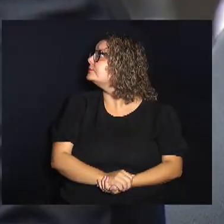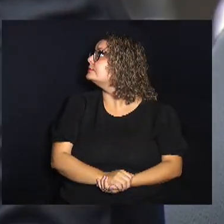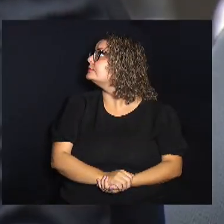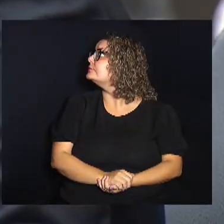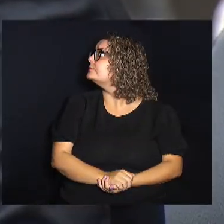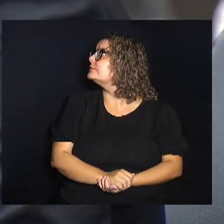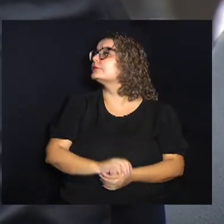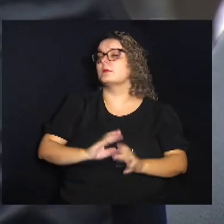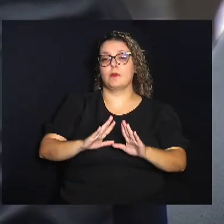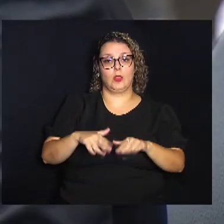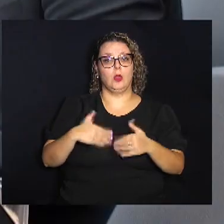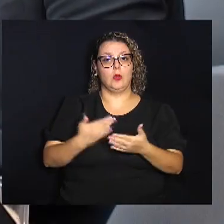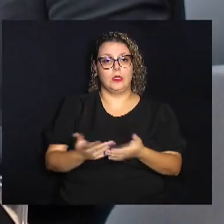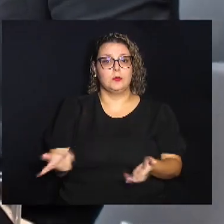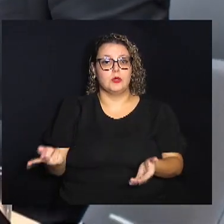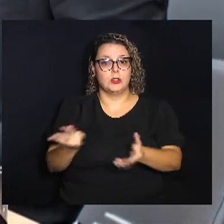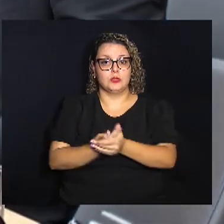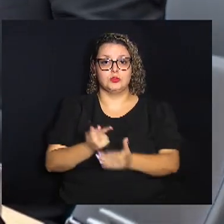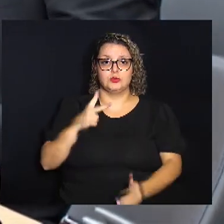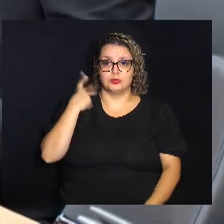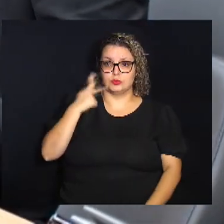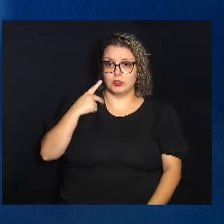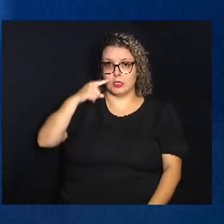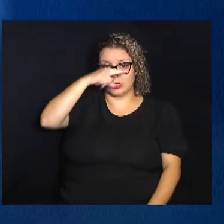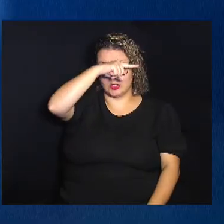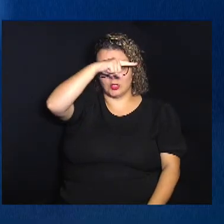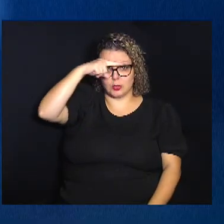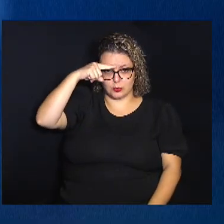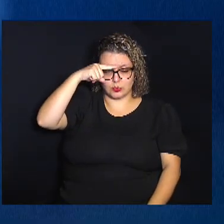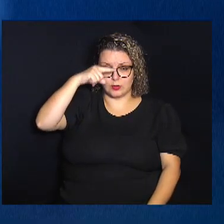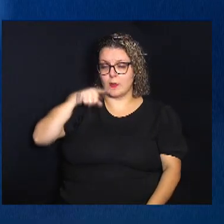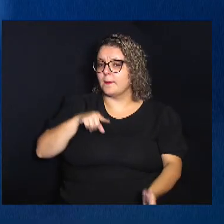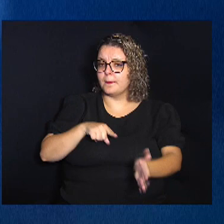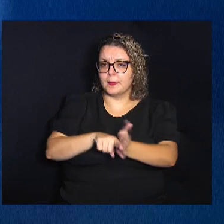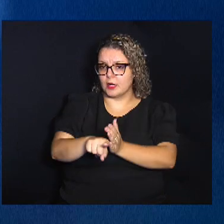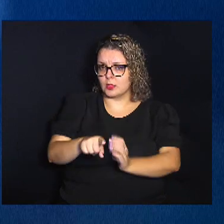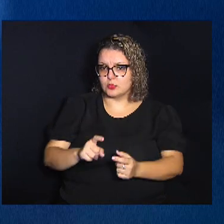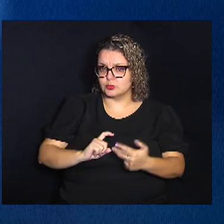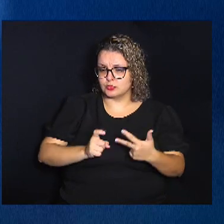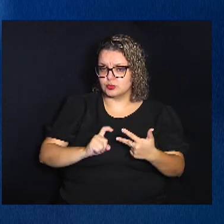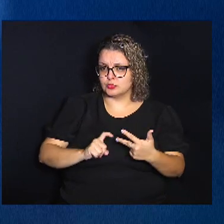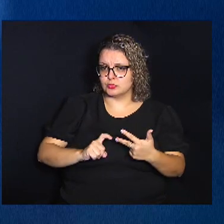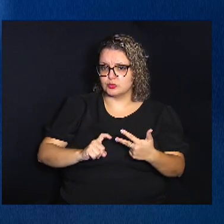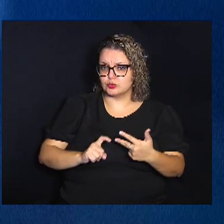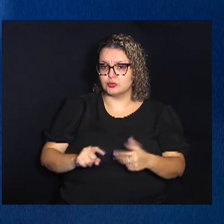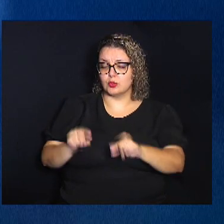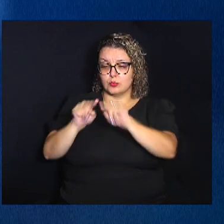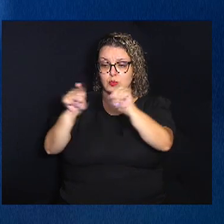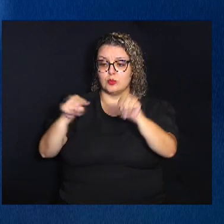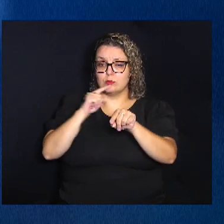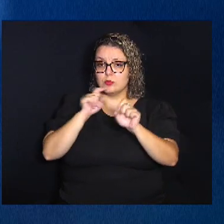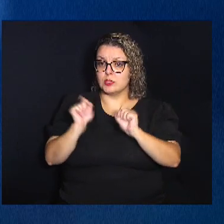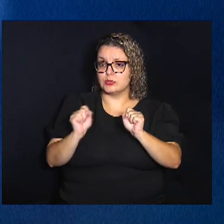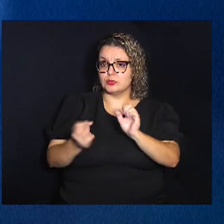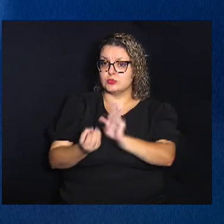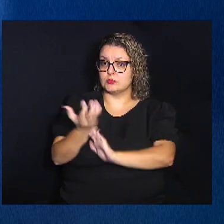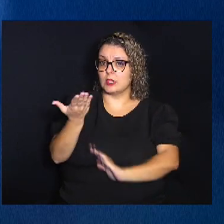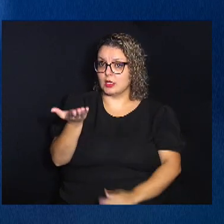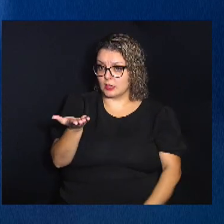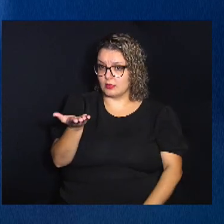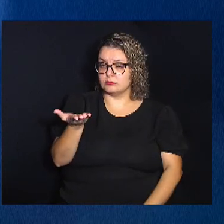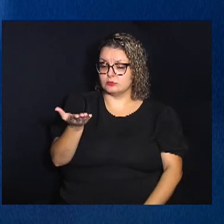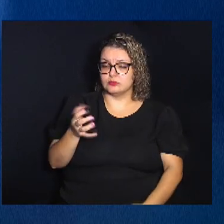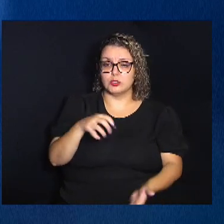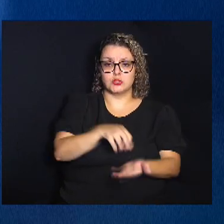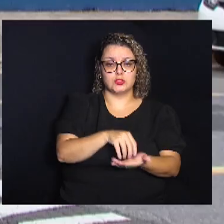O requerimento protocolado pelo vereador Otto Alejandro questiona o executivo sobre a instalação de ar-condicionado no Centro